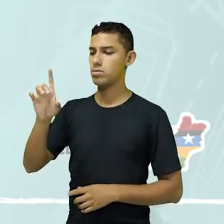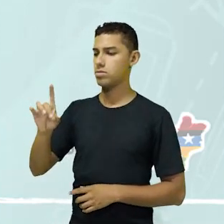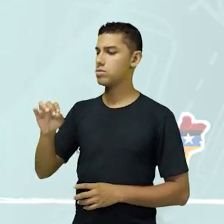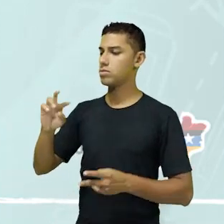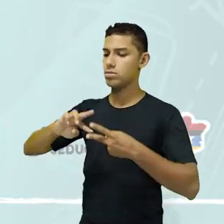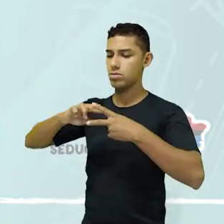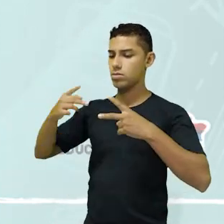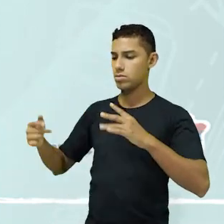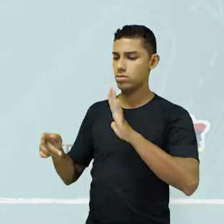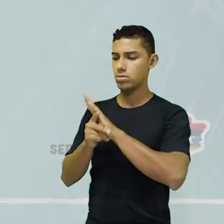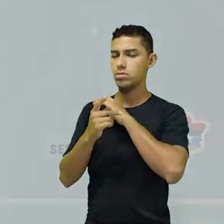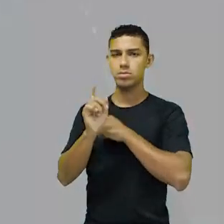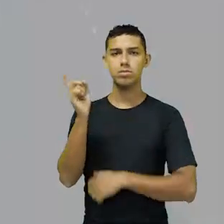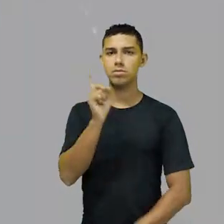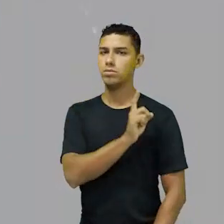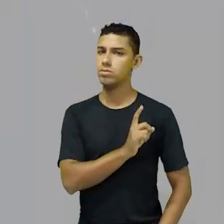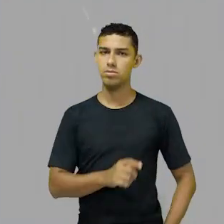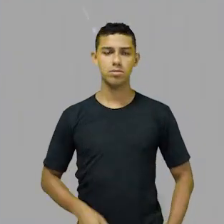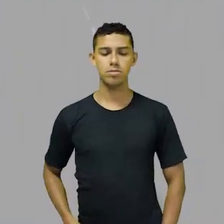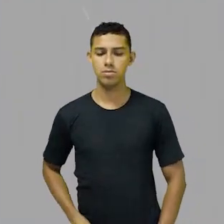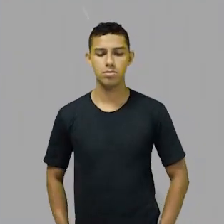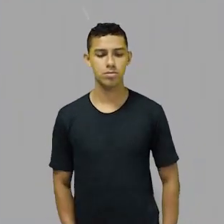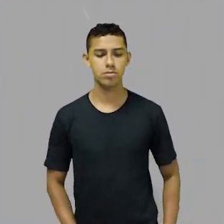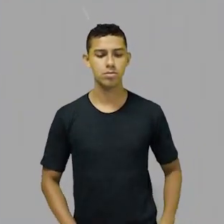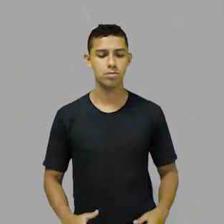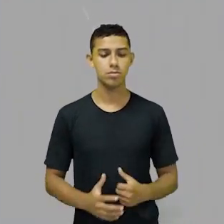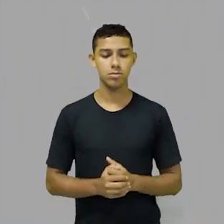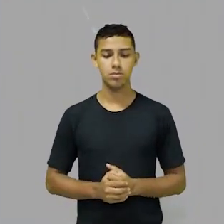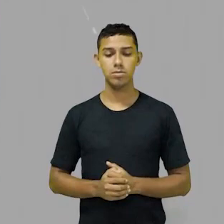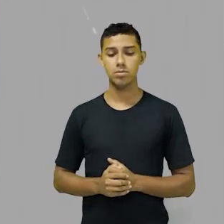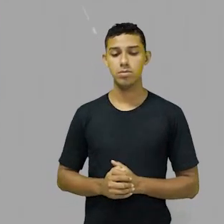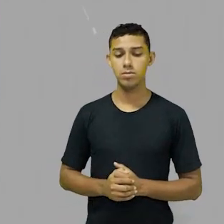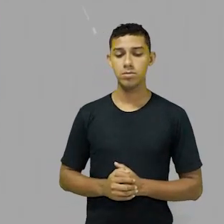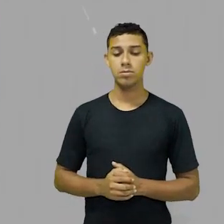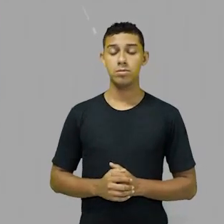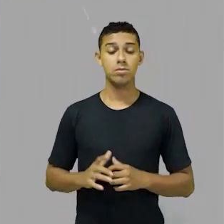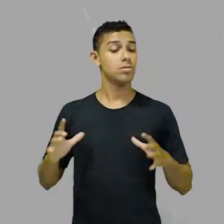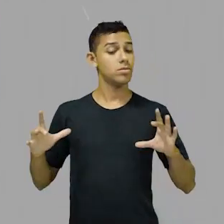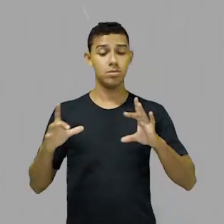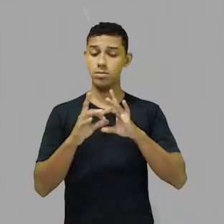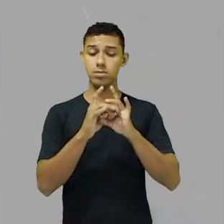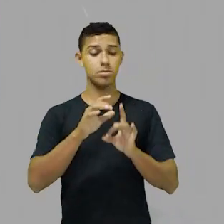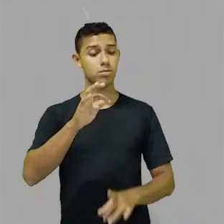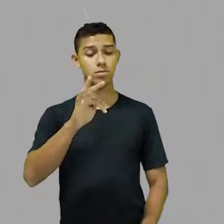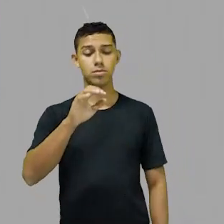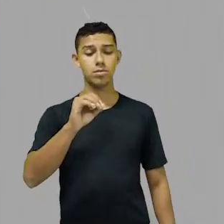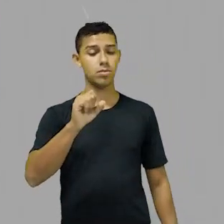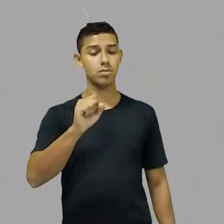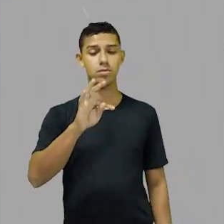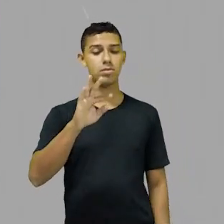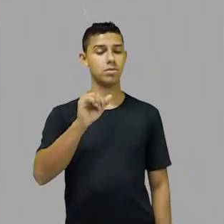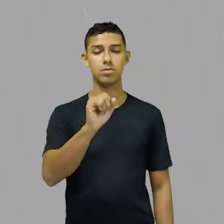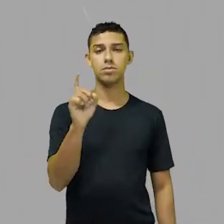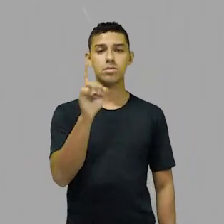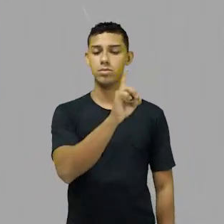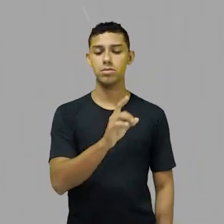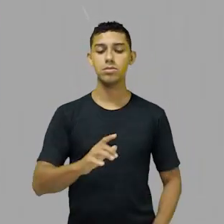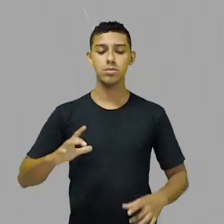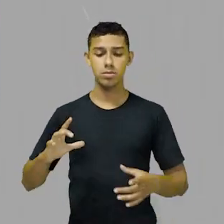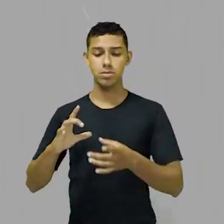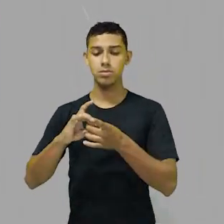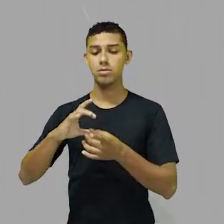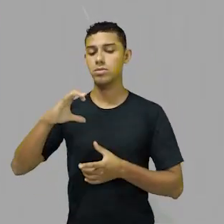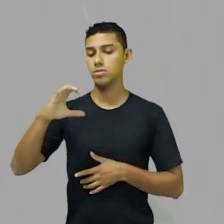por ligações fosfodiéster. E uma outra informação, não é ligação fosfodiéster não, que é a ligação covalente,